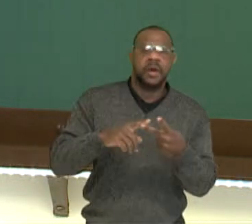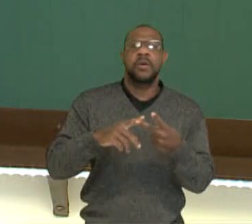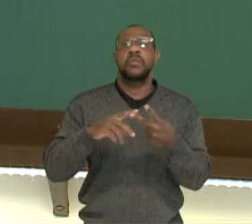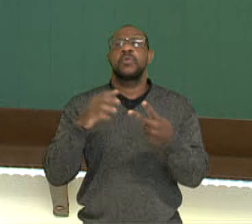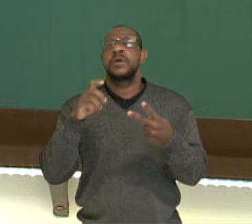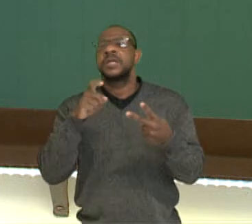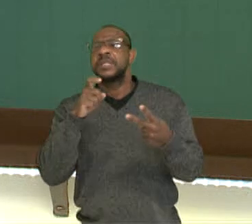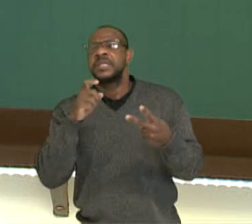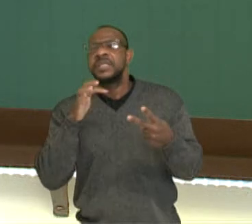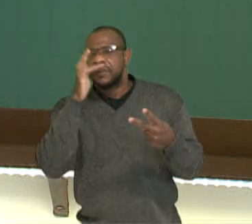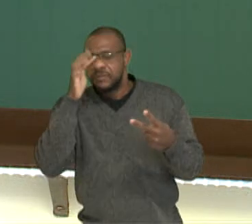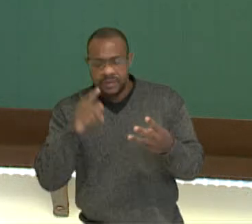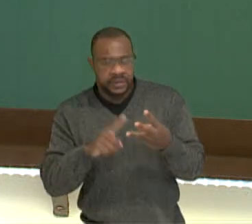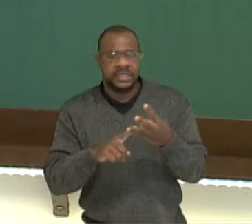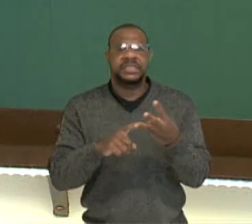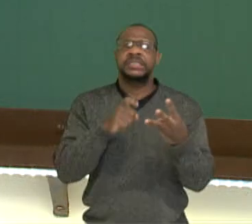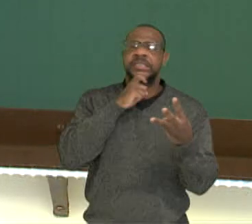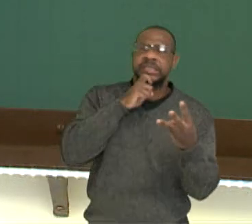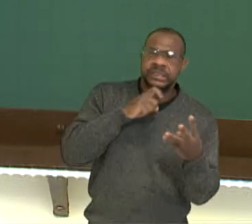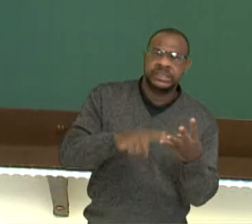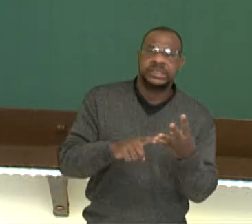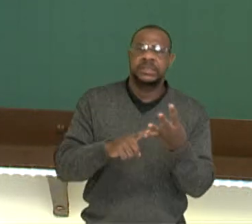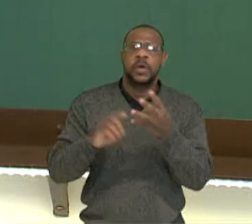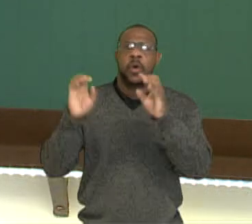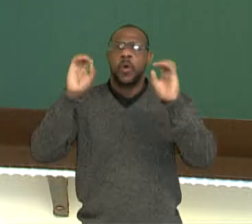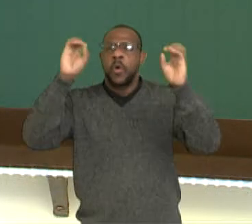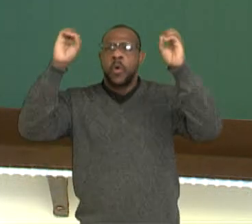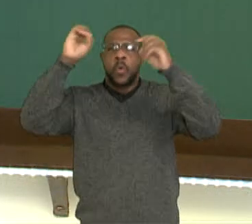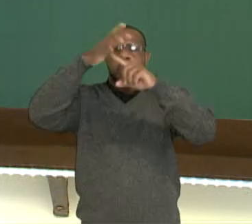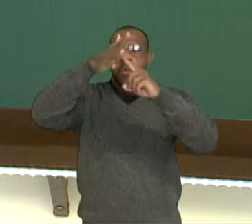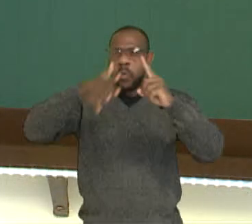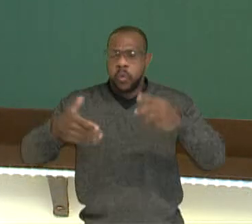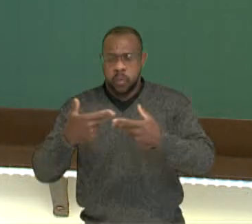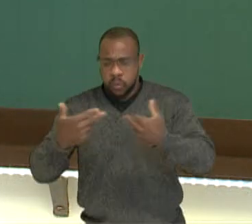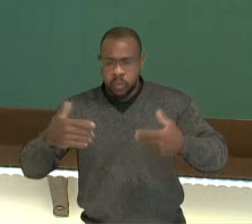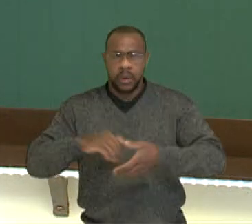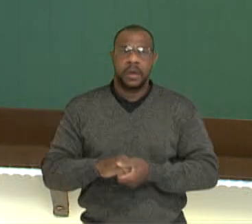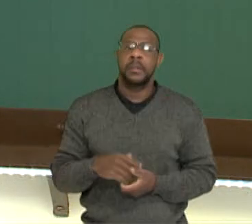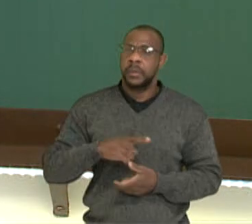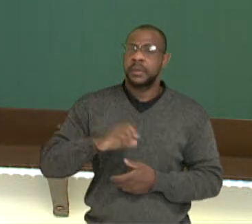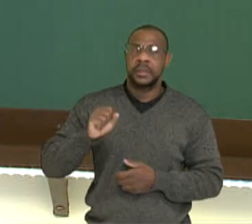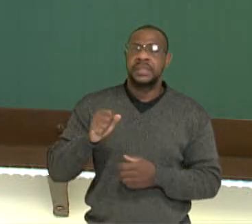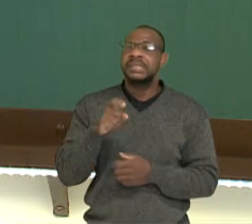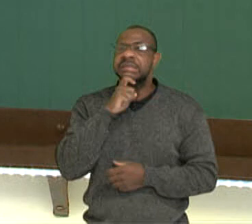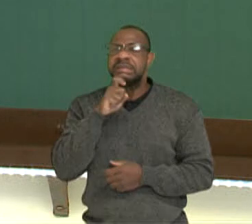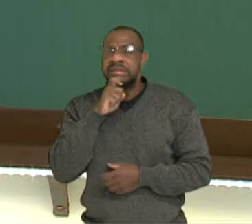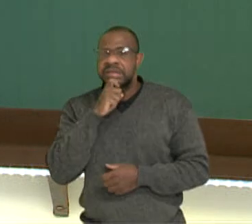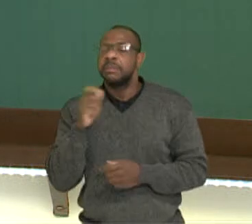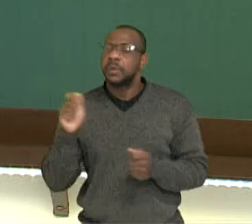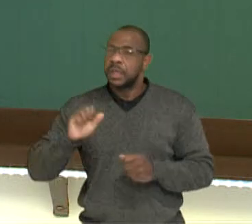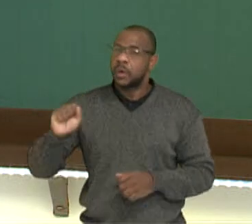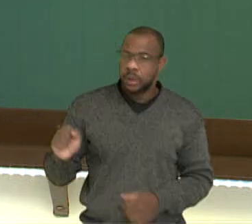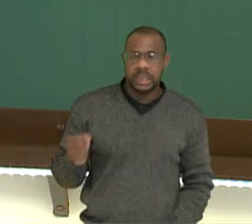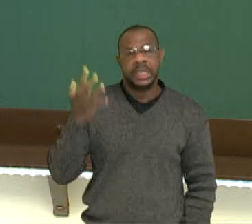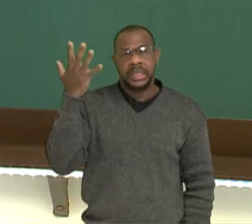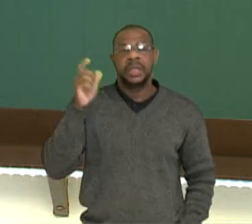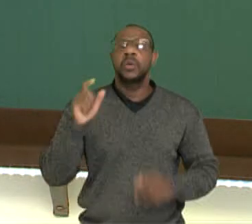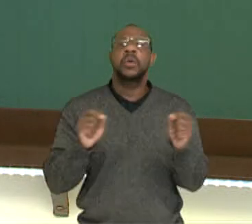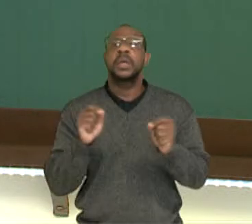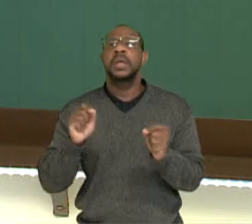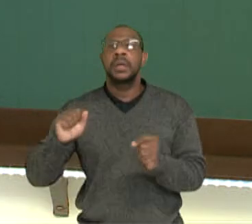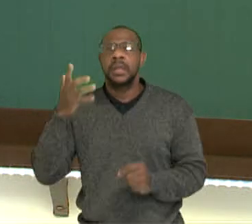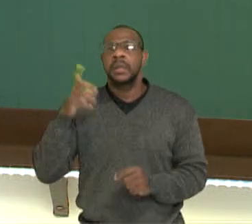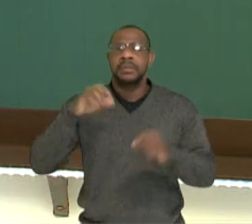primavera. Inclusive, nos momentos de inverno, podendo ocorrer com maior ou menor intensidade a ocorrência